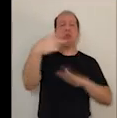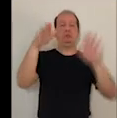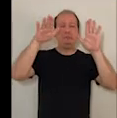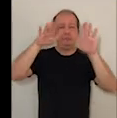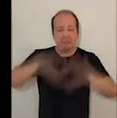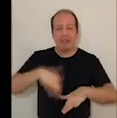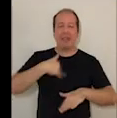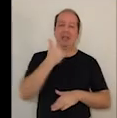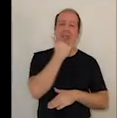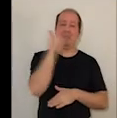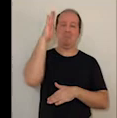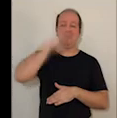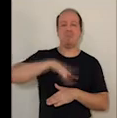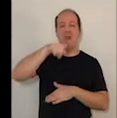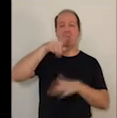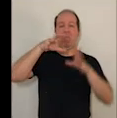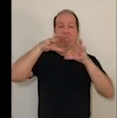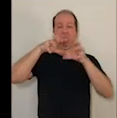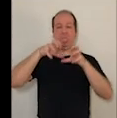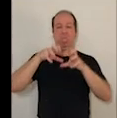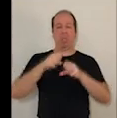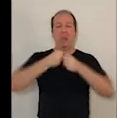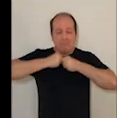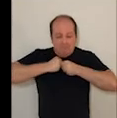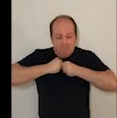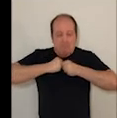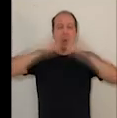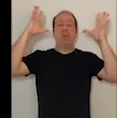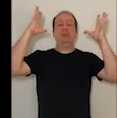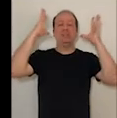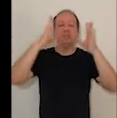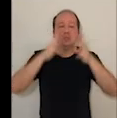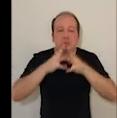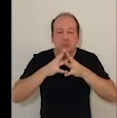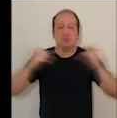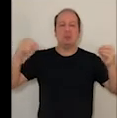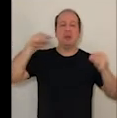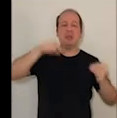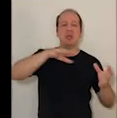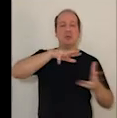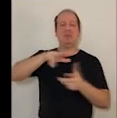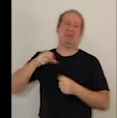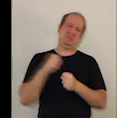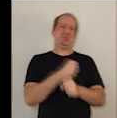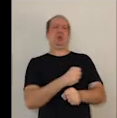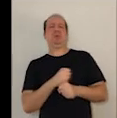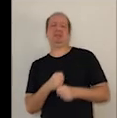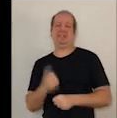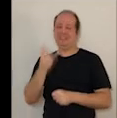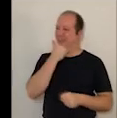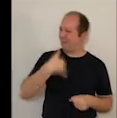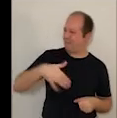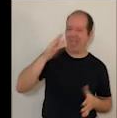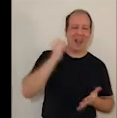esta república mofada e apodrecida exploda e desapareça da face da terra. Me solta! Depressa! Tira ele daqui antes